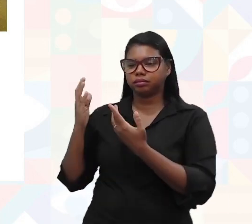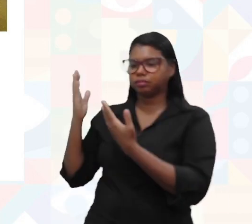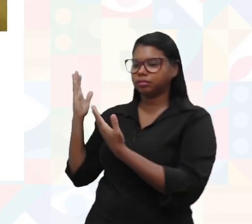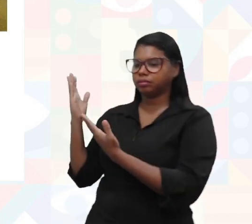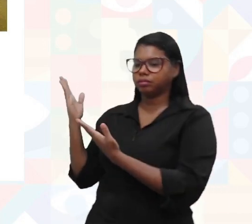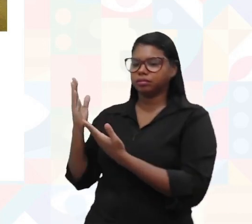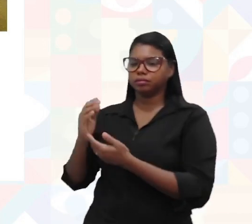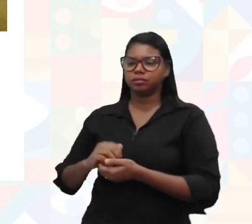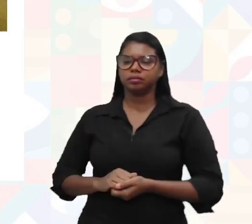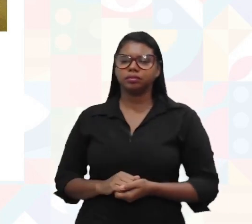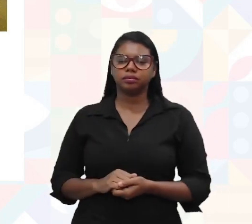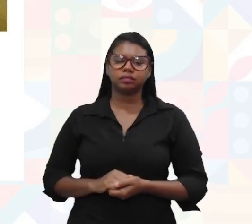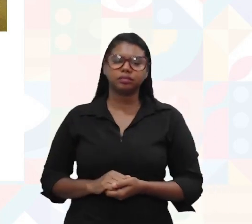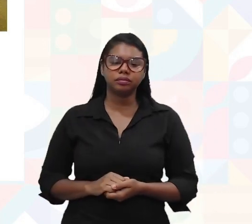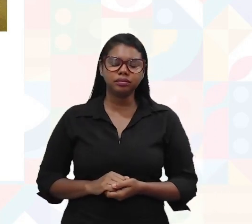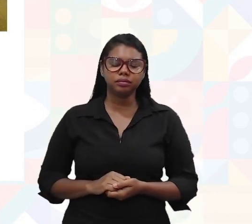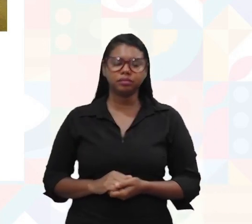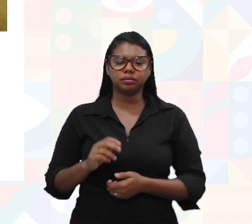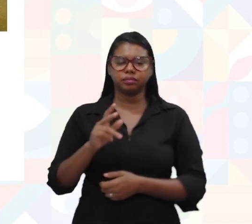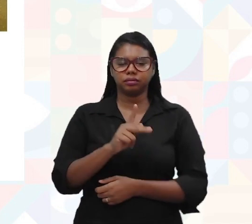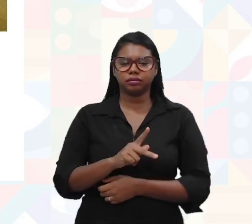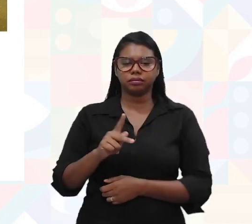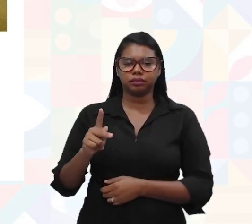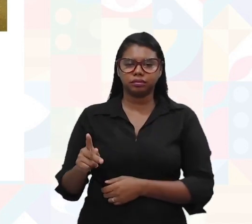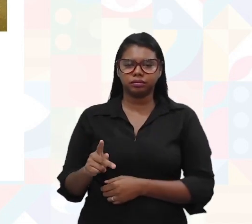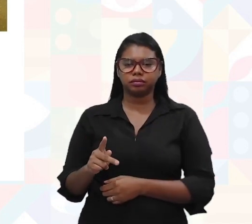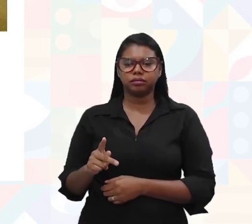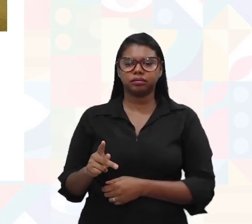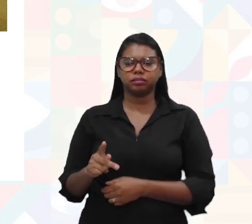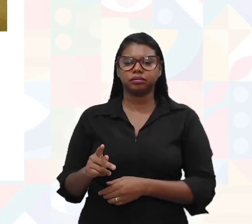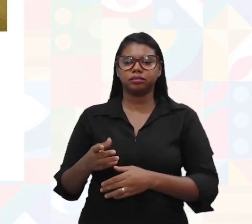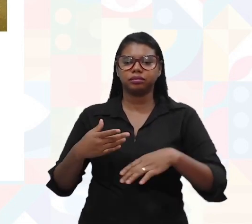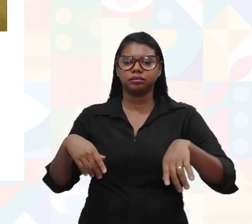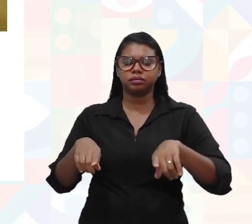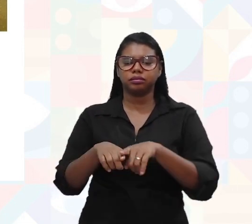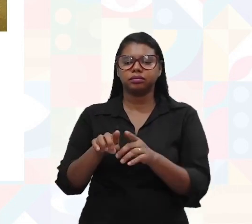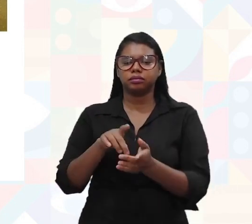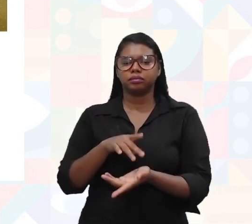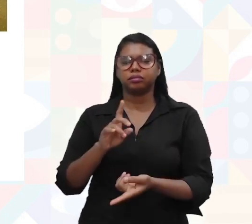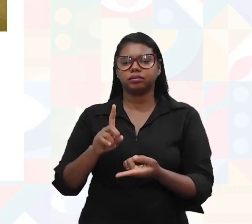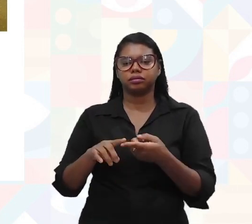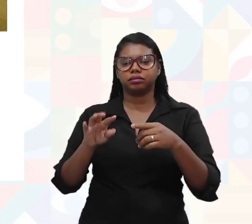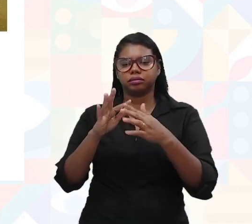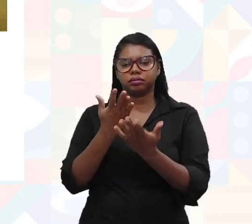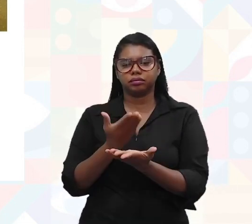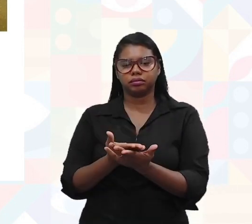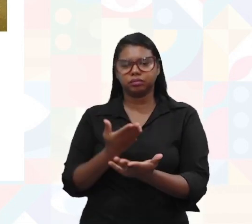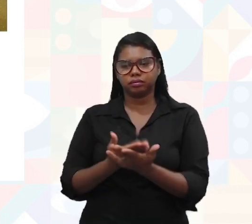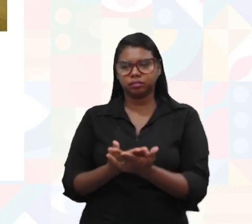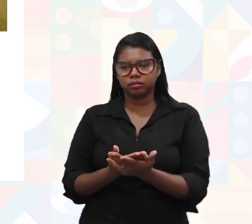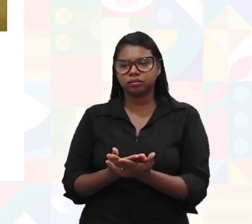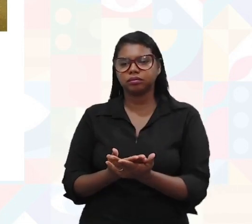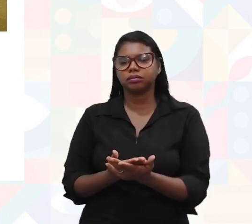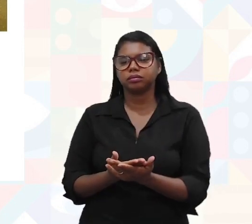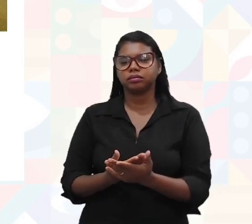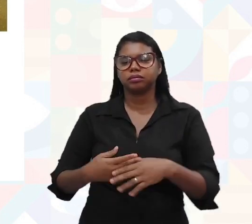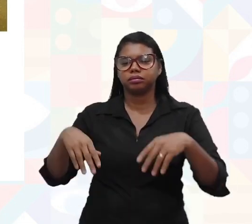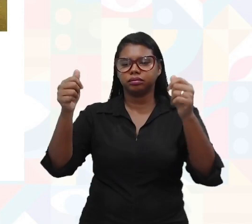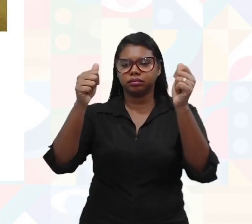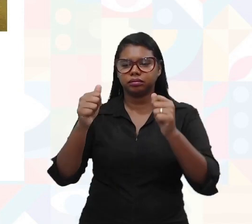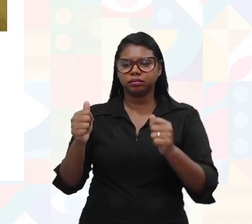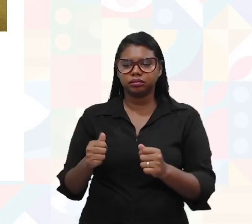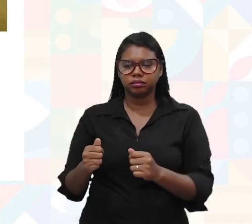que foram os professores que romperam com a Escola de Belas Artes de Viena e criaram uma